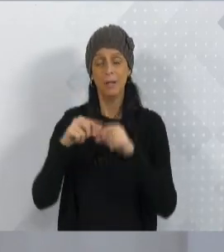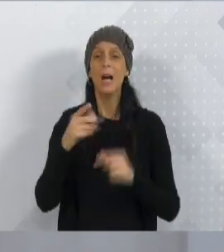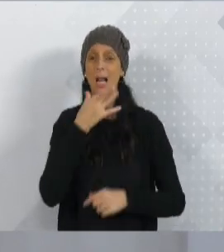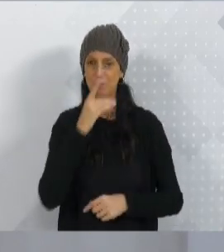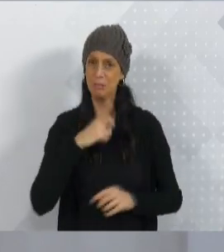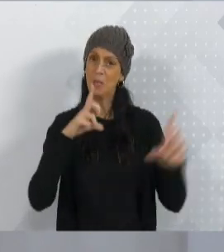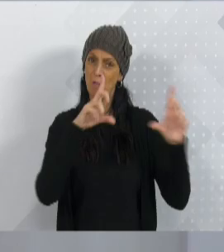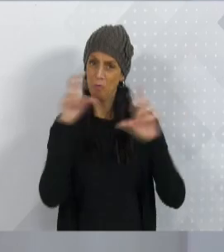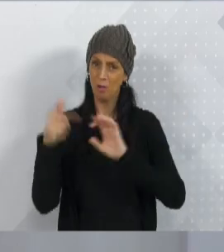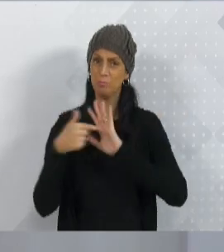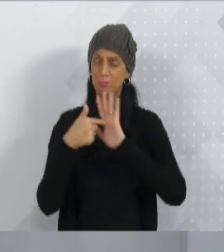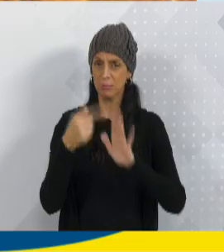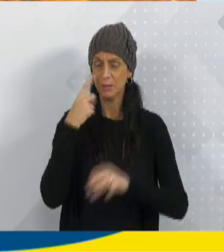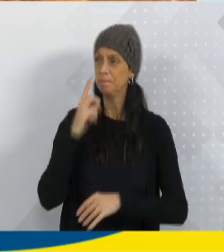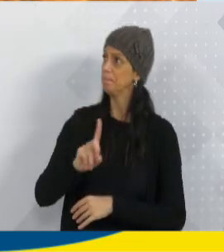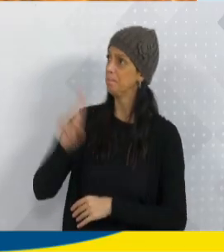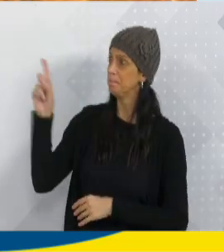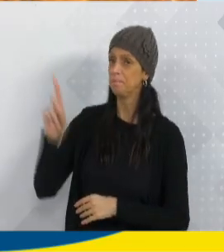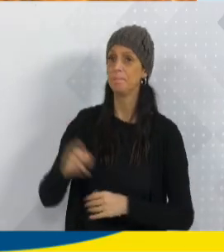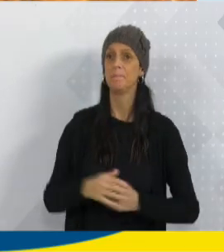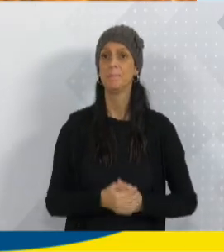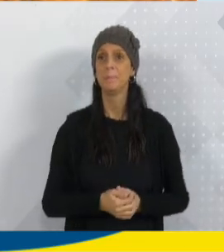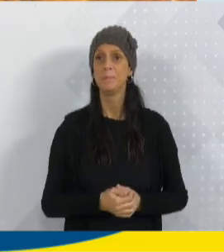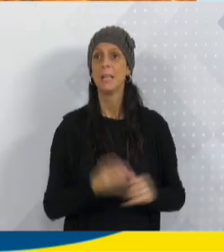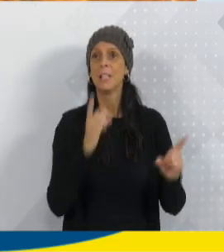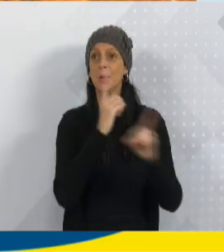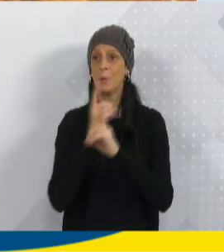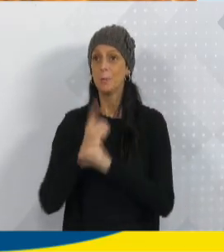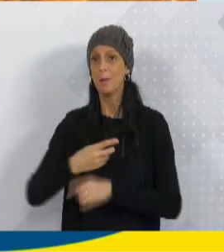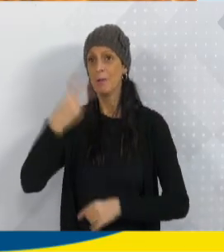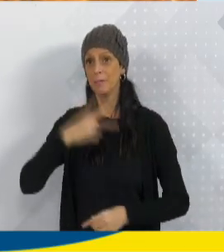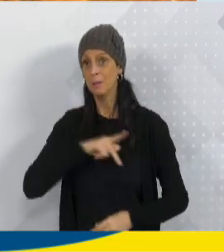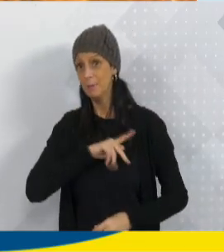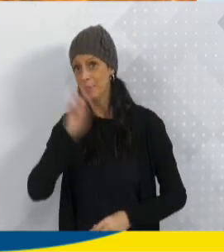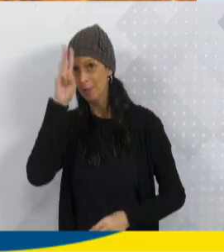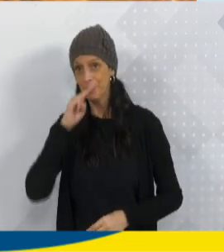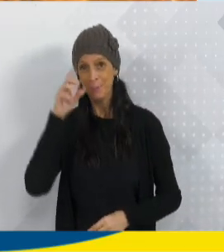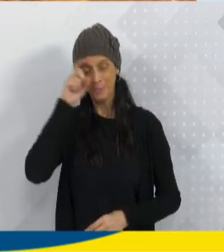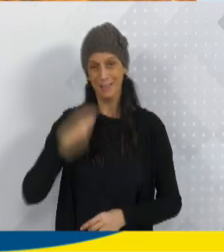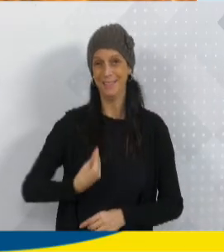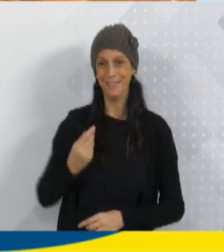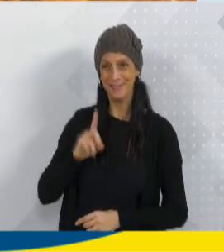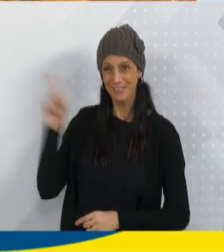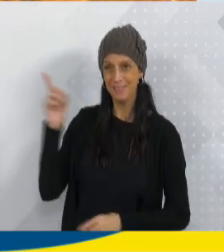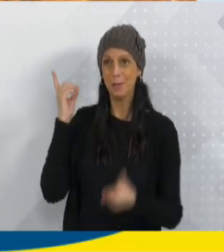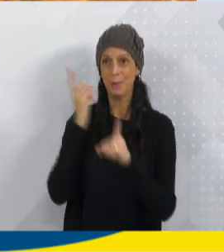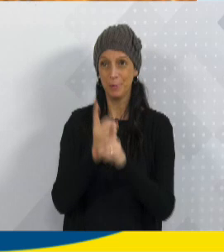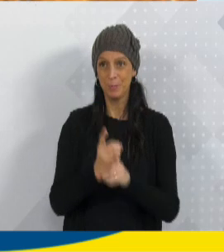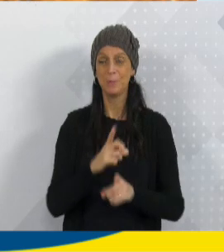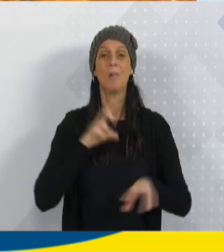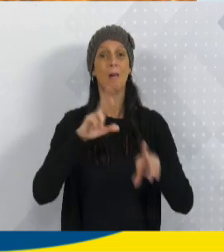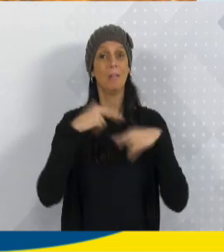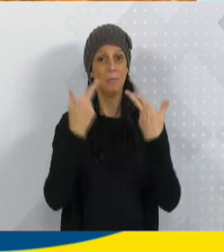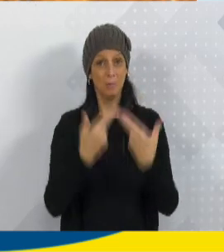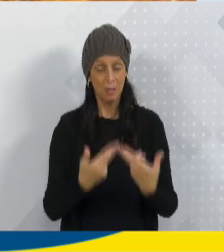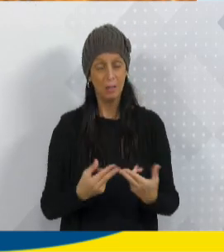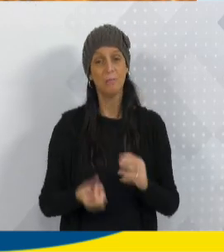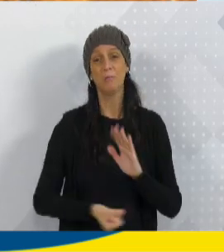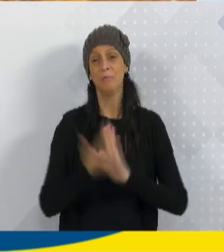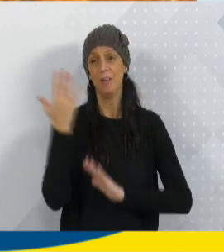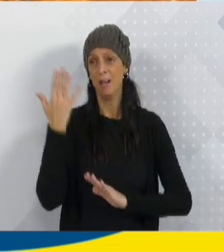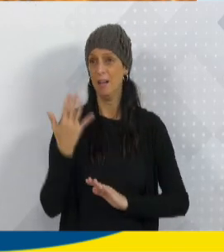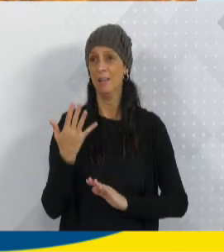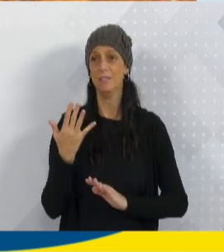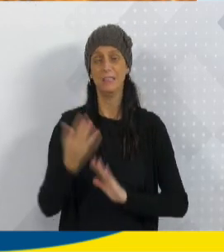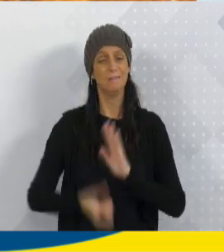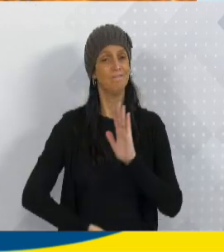Ari tem foto ali aonde inclusive encontramos a nossa vice-prefeita Maria Regina uma reunião com centenas Acho que até